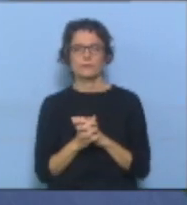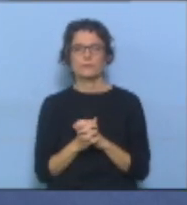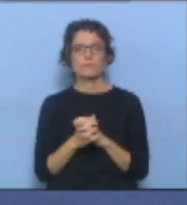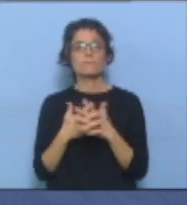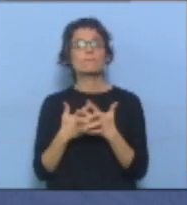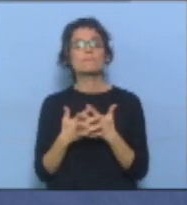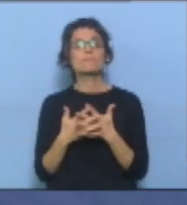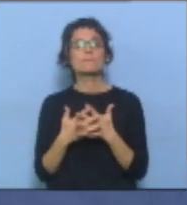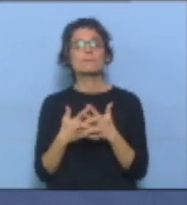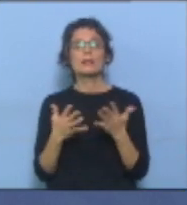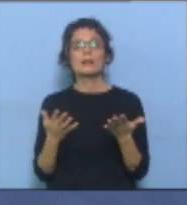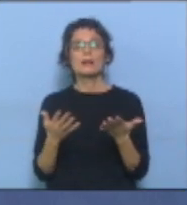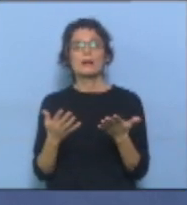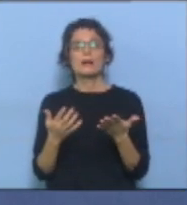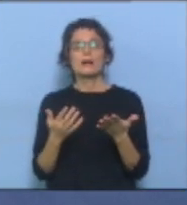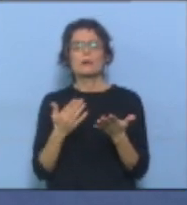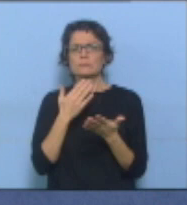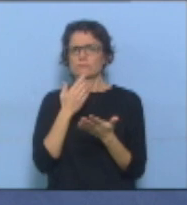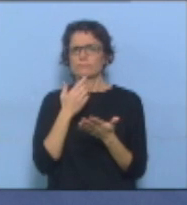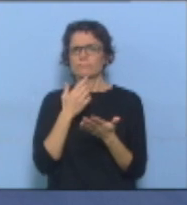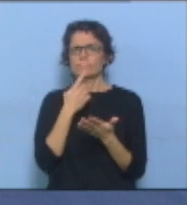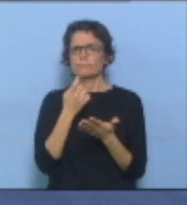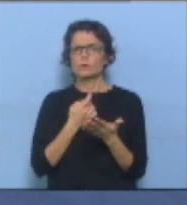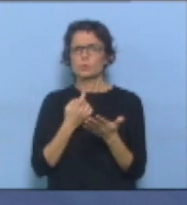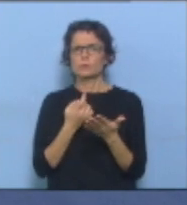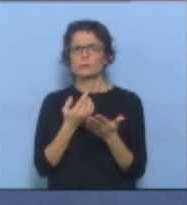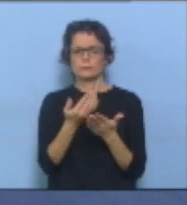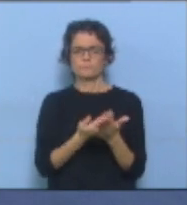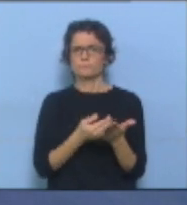Frei José Nunes, esta passagem de Mateus